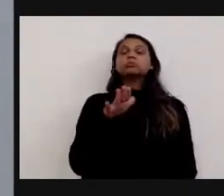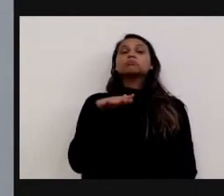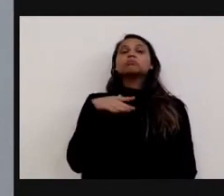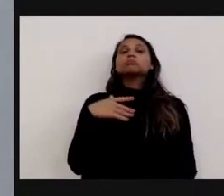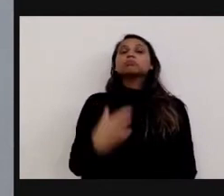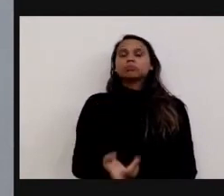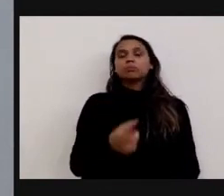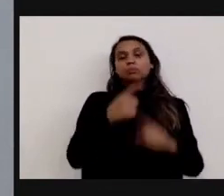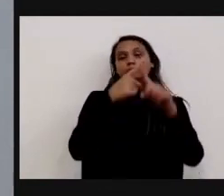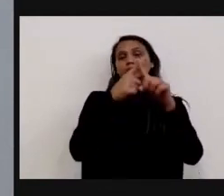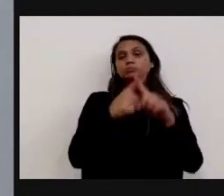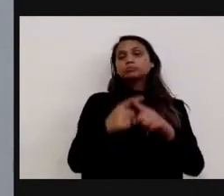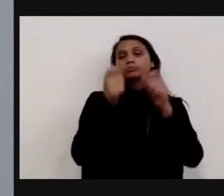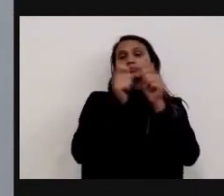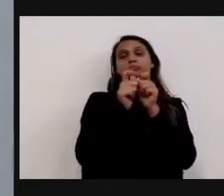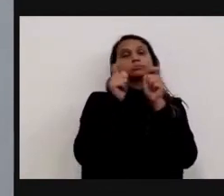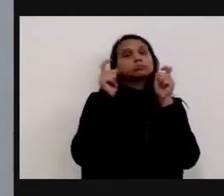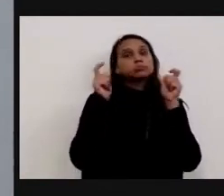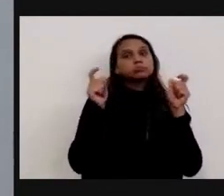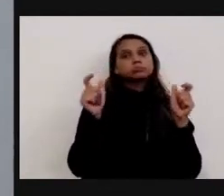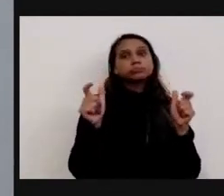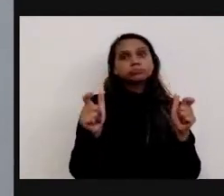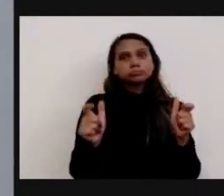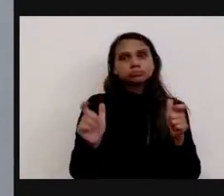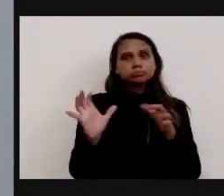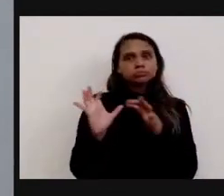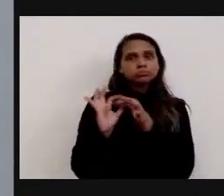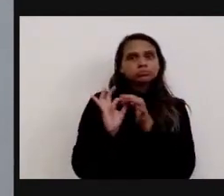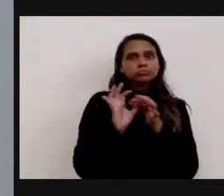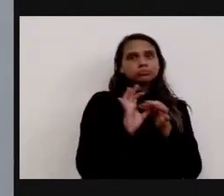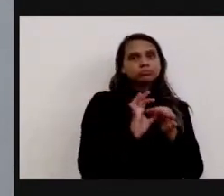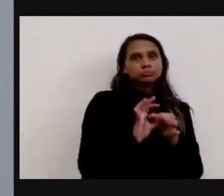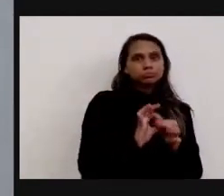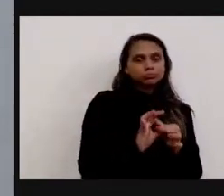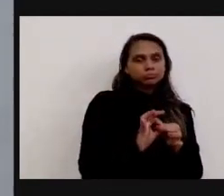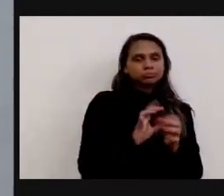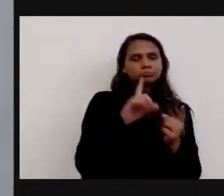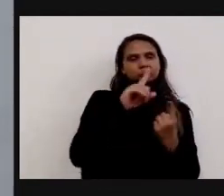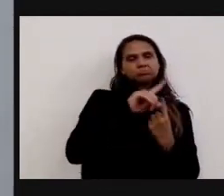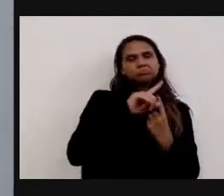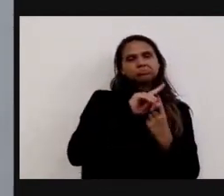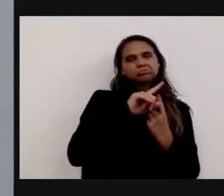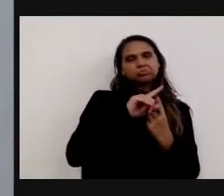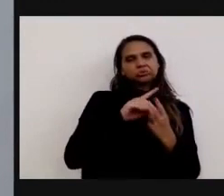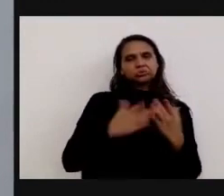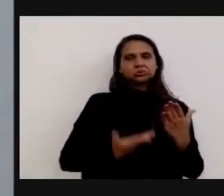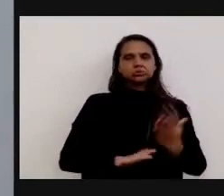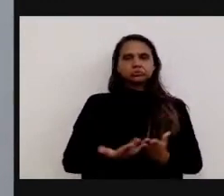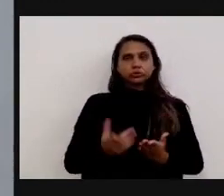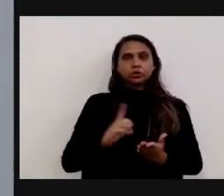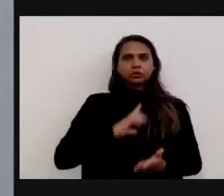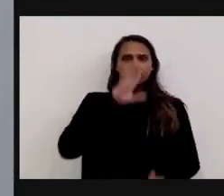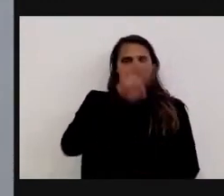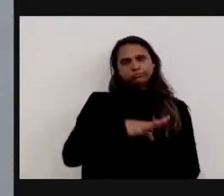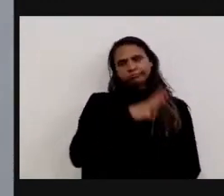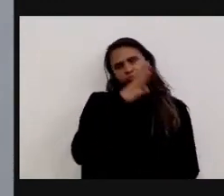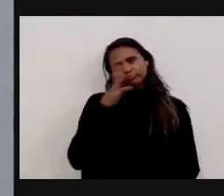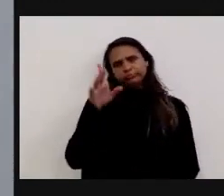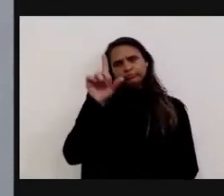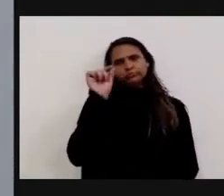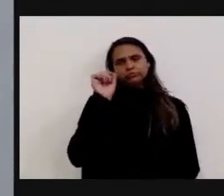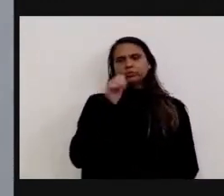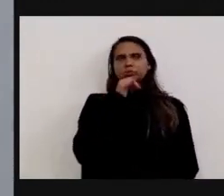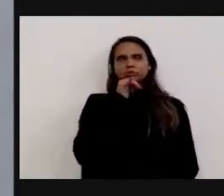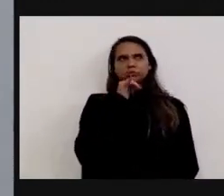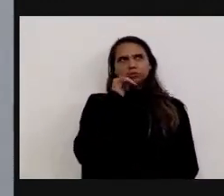vocês têm quanto a o tipo de serviço lá e aí tem uma tabelinha para as pessoas escolherem podem escolher mais de um